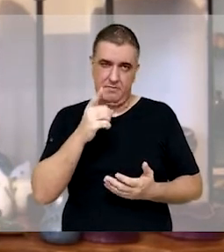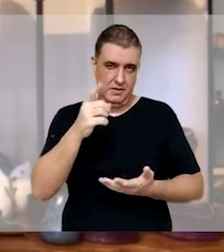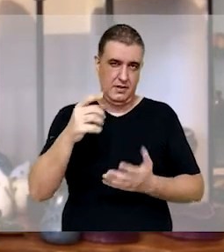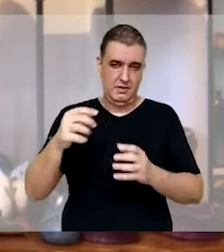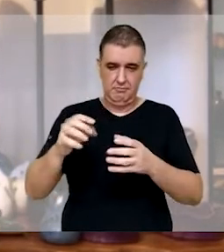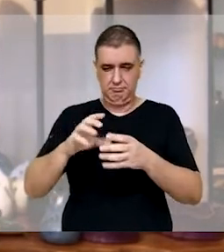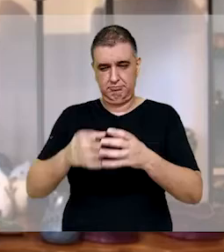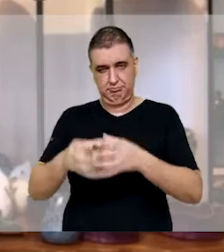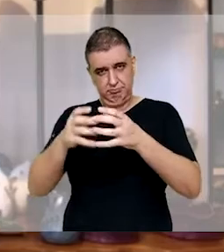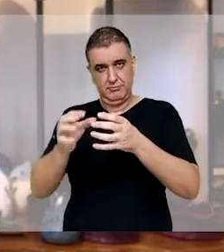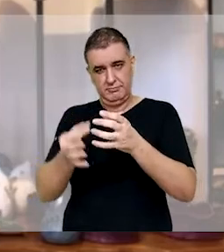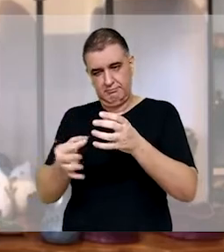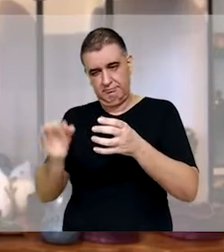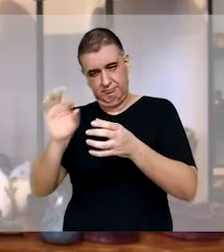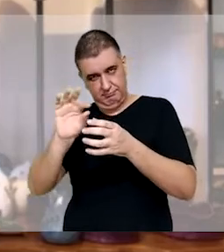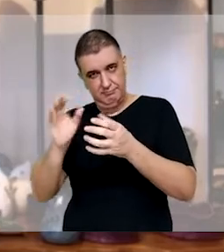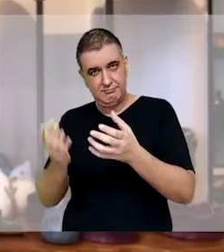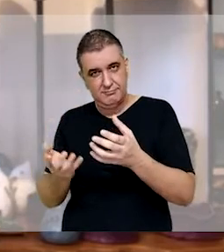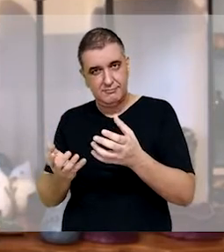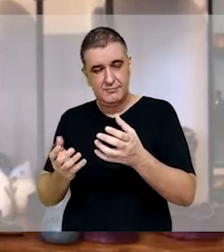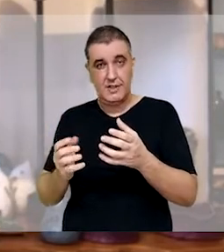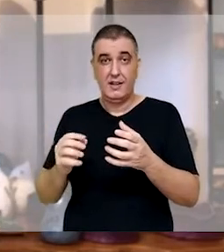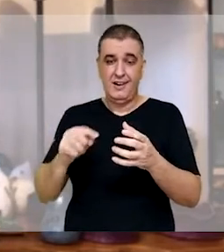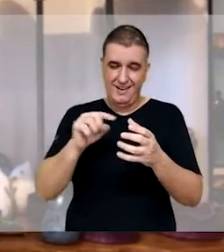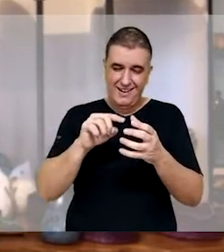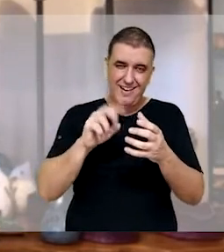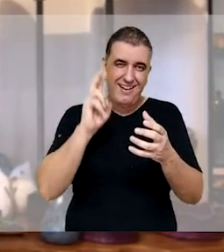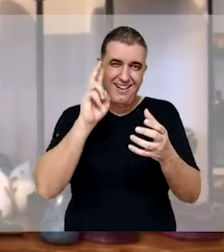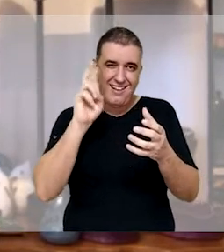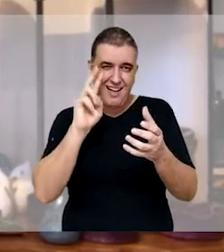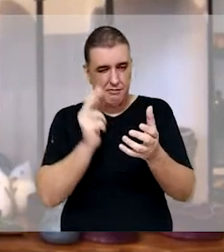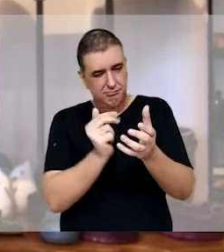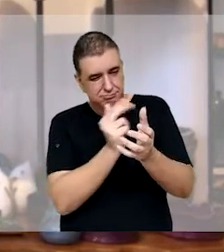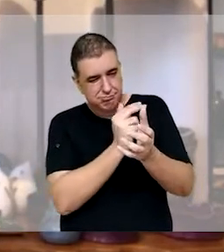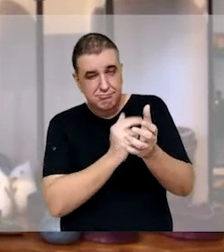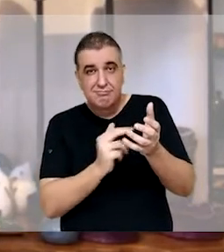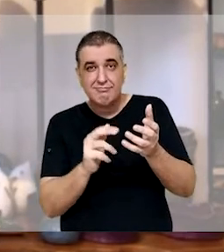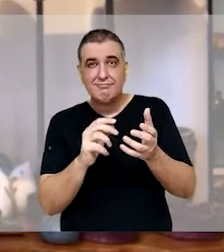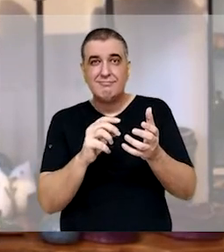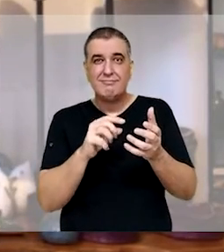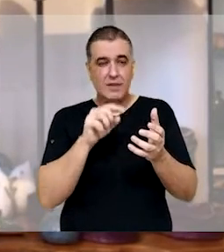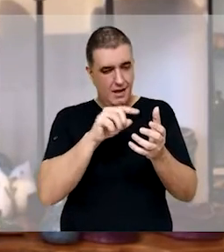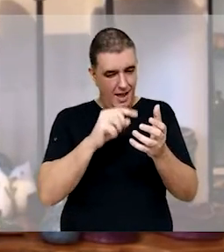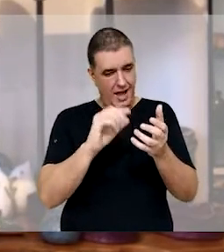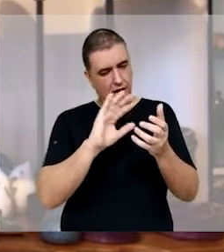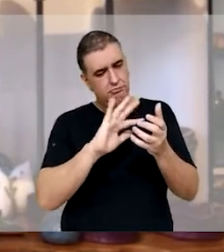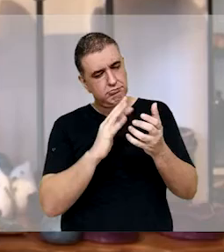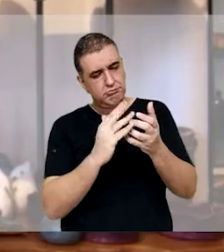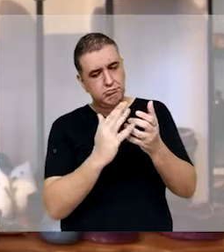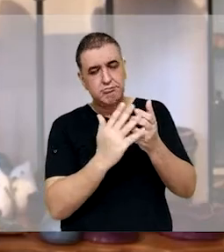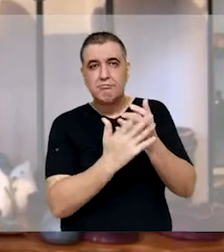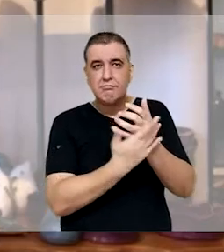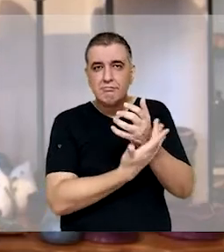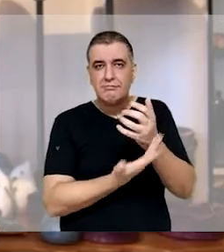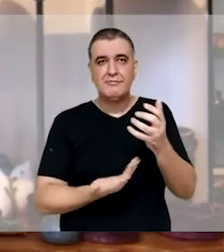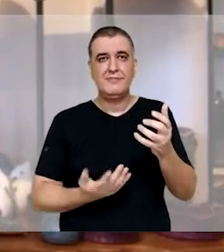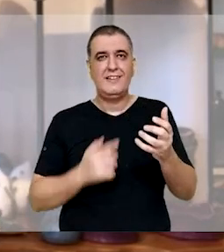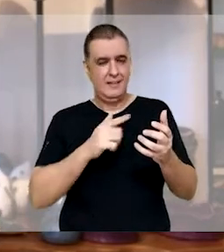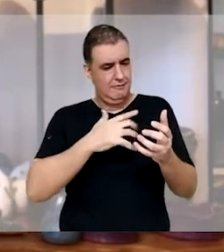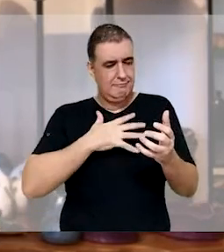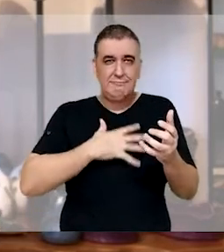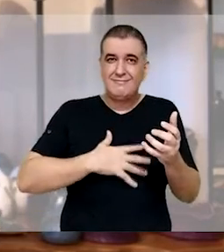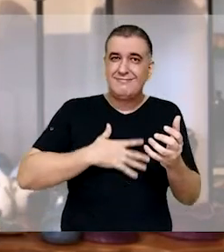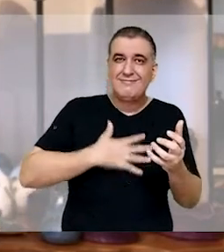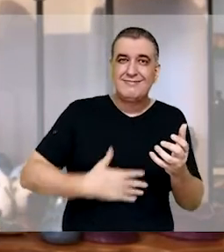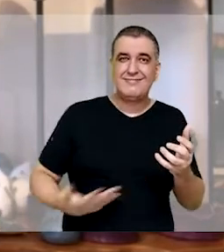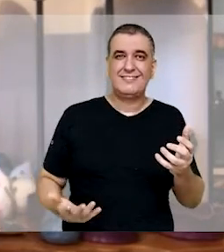pode ter. Né? Uma caneca que tenha uma história, uma caneca que leve uma palavra, uma caneca que tenha uma textura muito